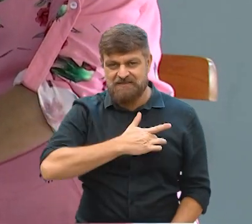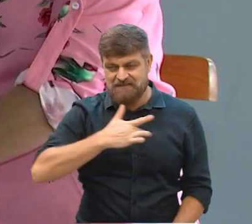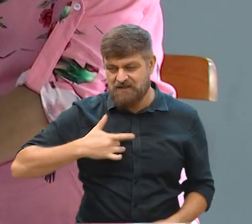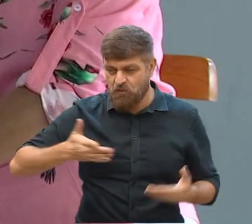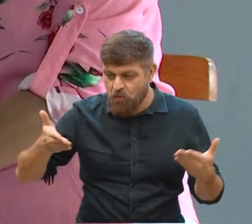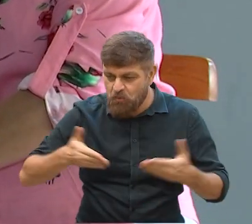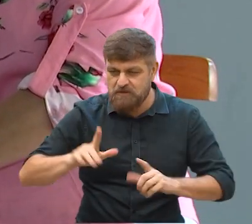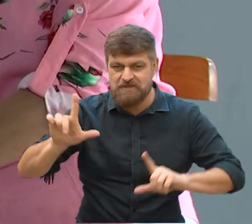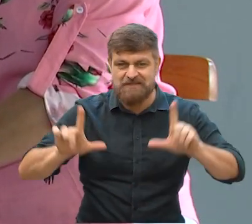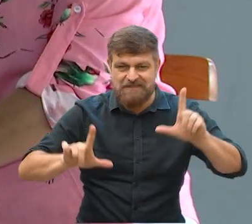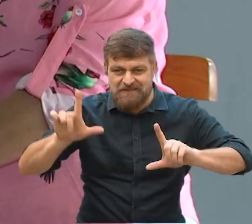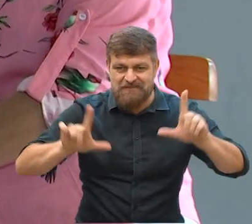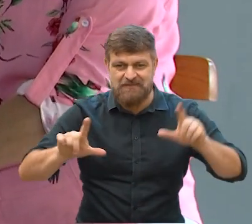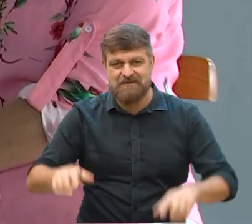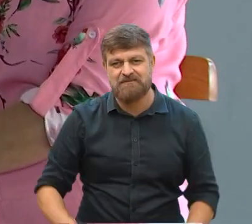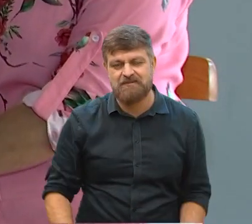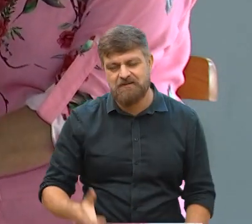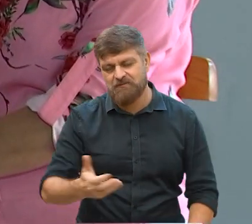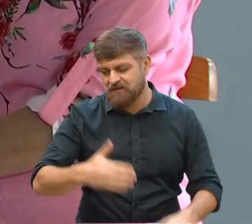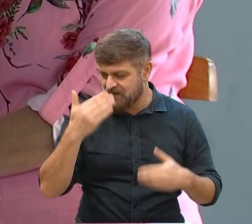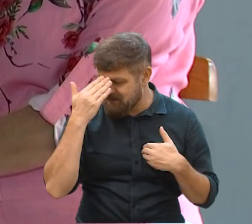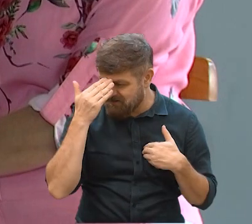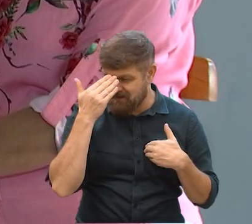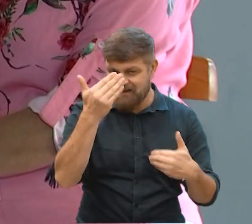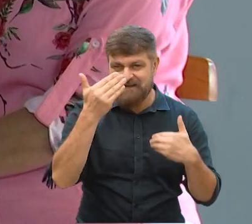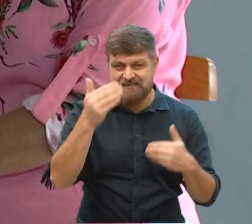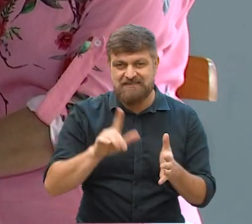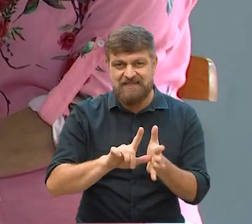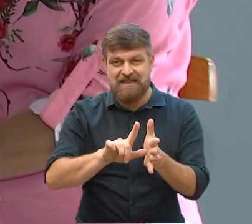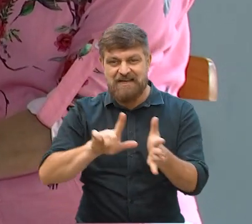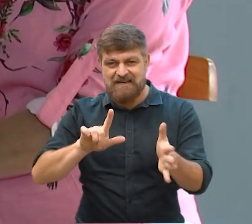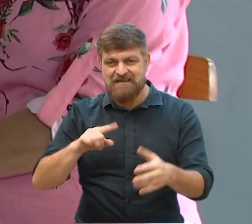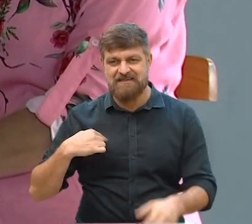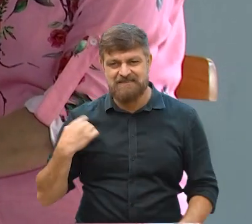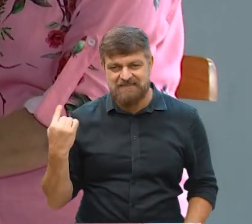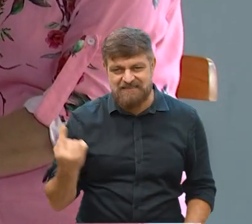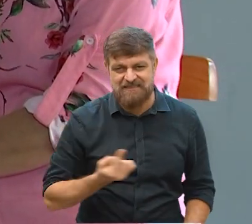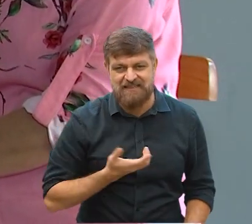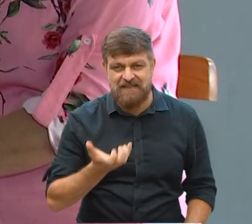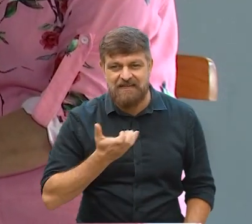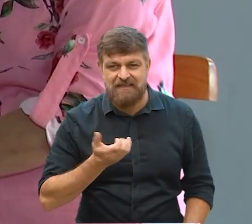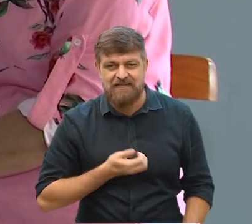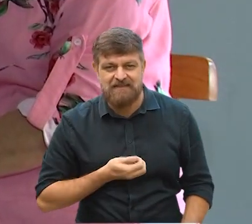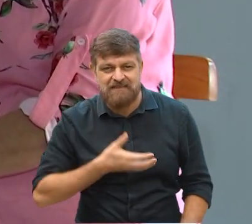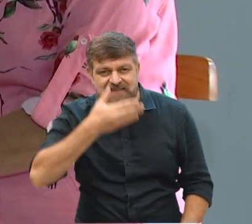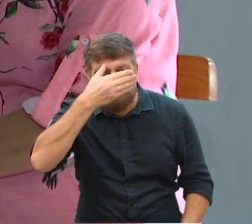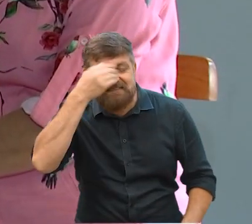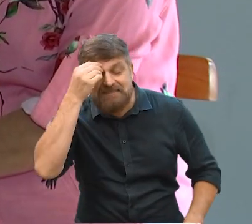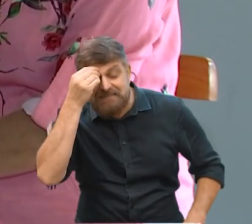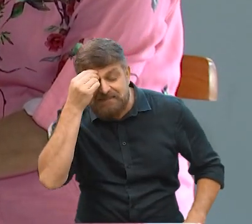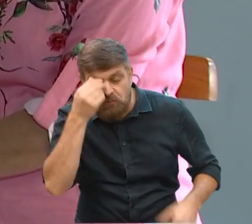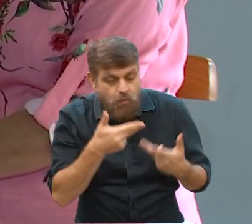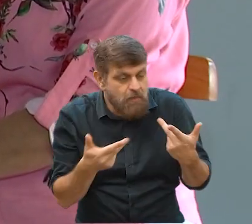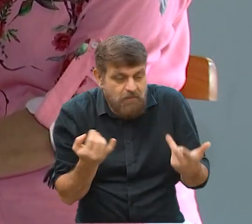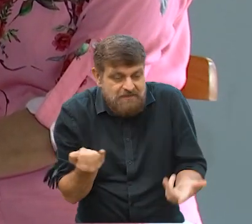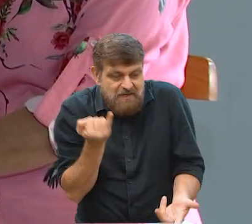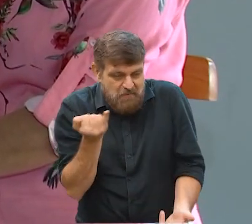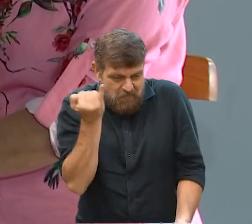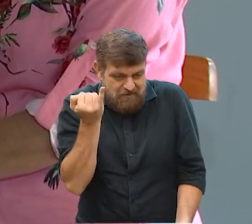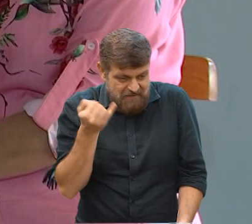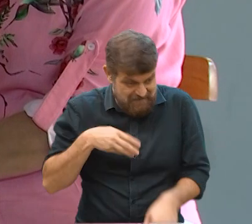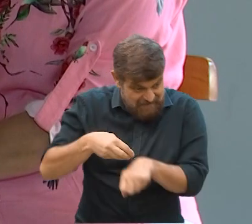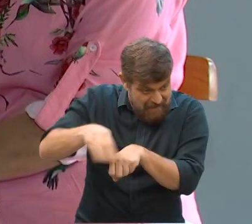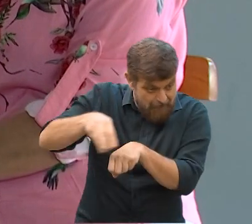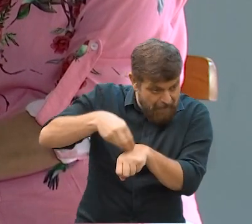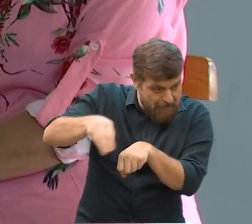saúde hoje aqui no programa e eu quero agradecer. Até antes de encerrarmos, deixamos de falar algo importante que o senhor gostaria de